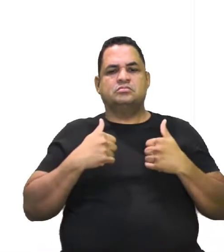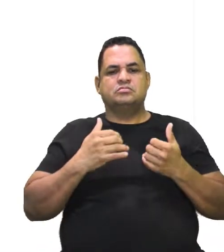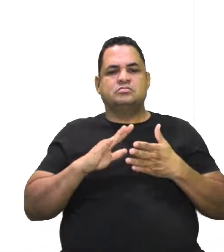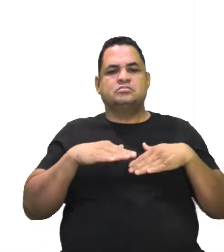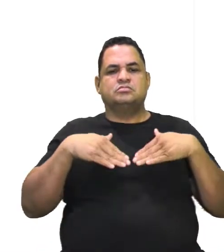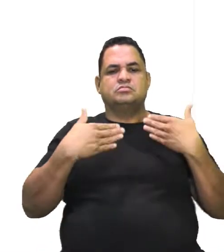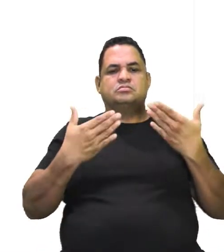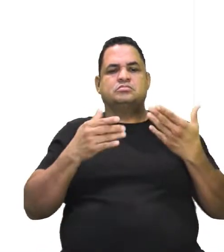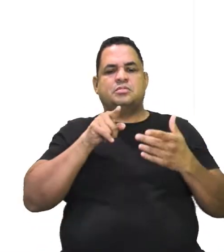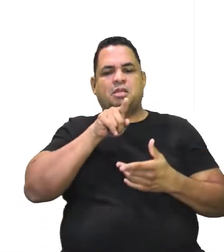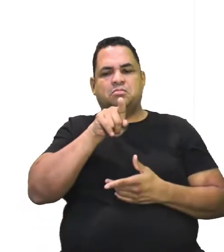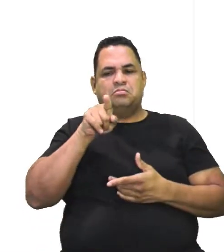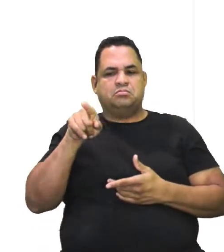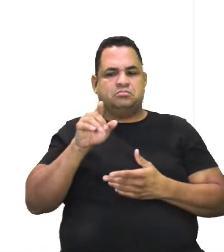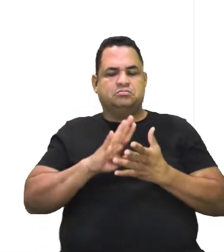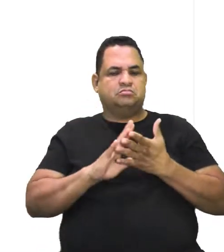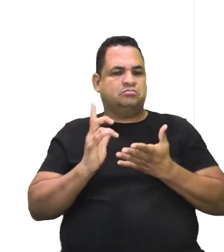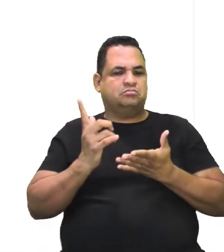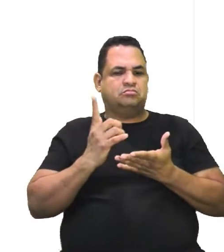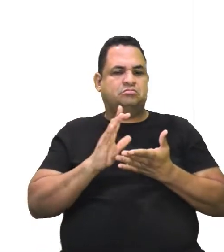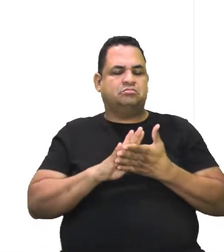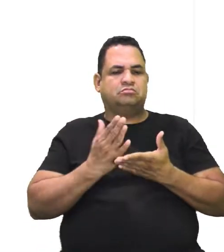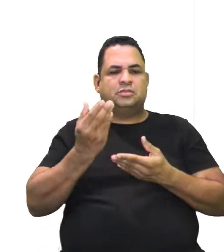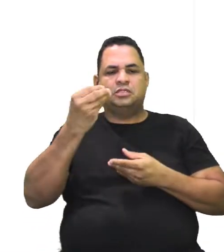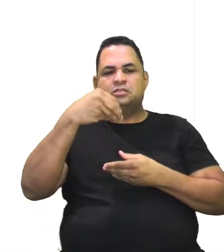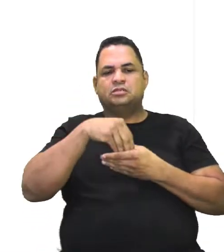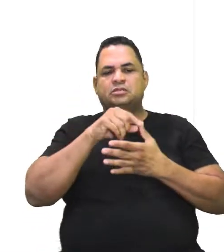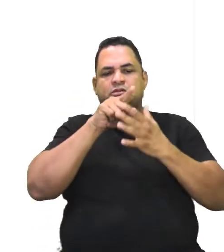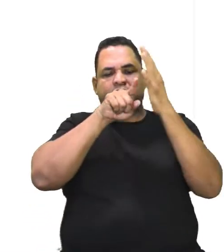Então, qualquer ponto que não se encontrar sobre os